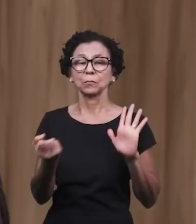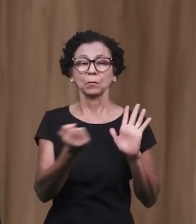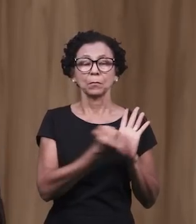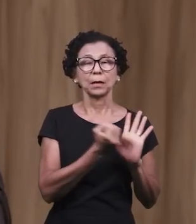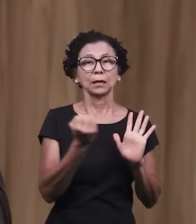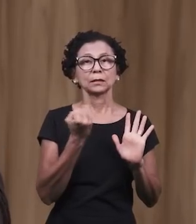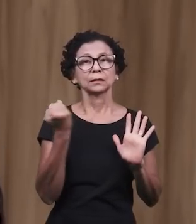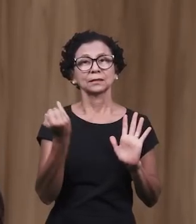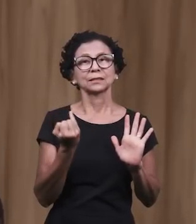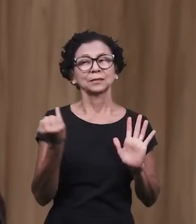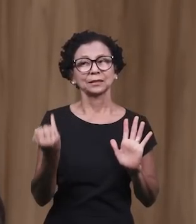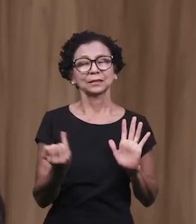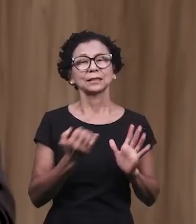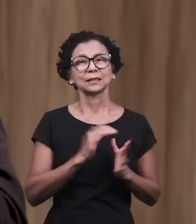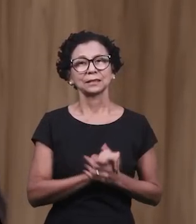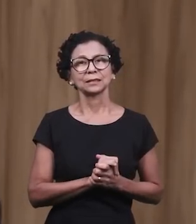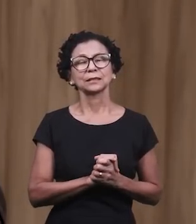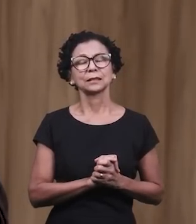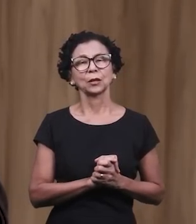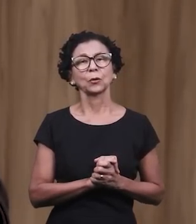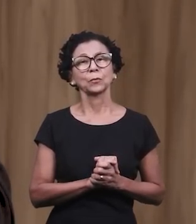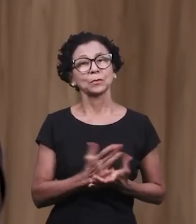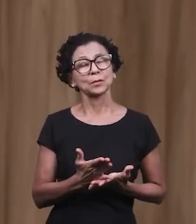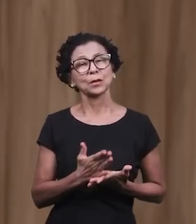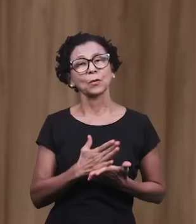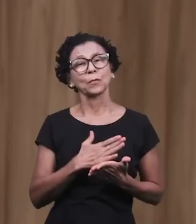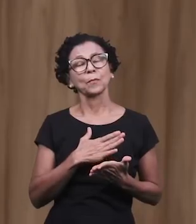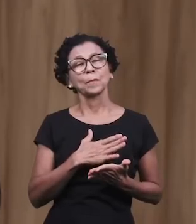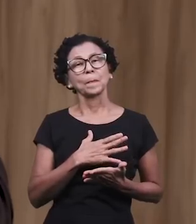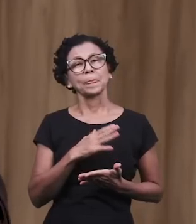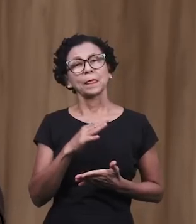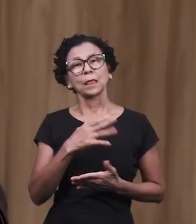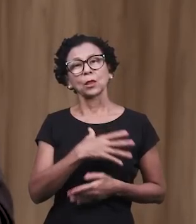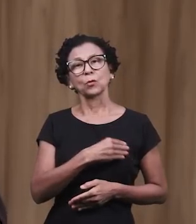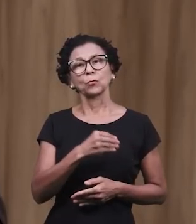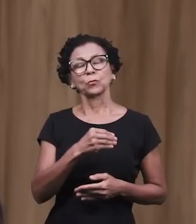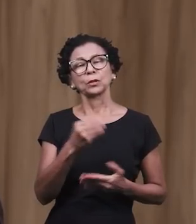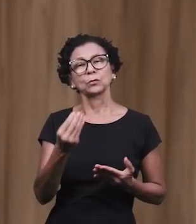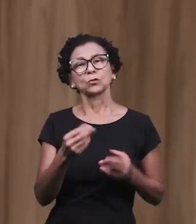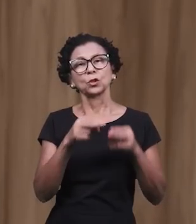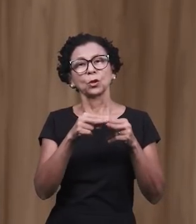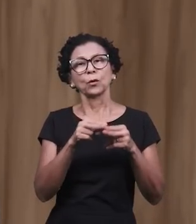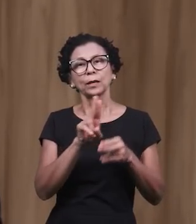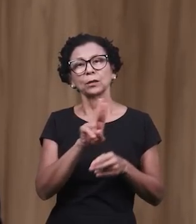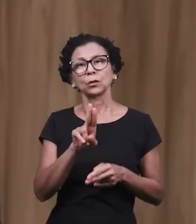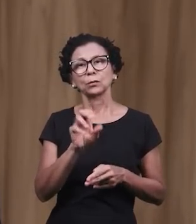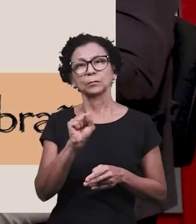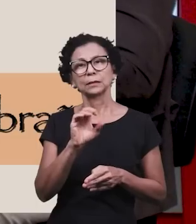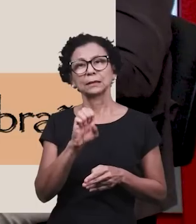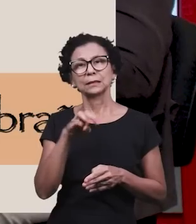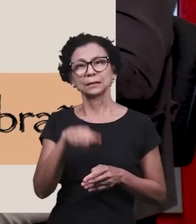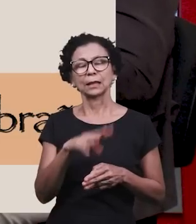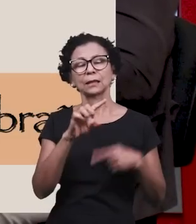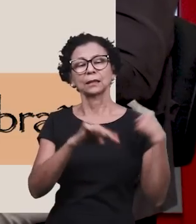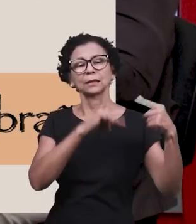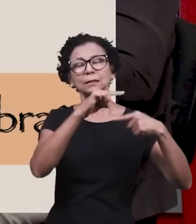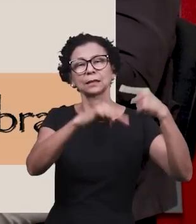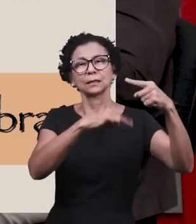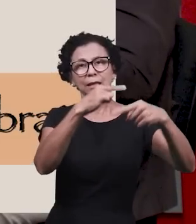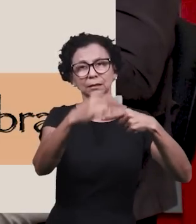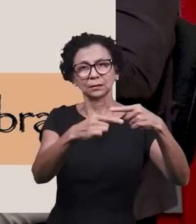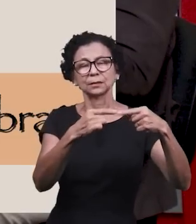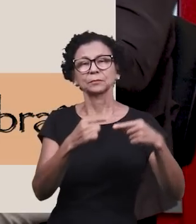atenção, porque nós podemos olhar para a palavra e até entender que, por vezes, de